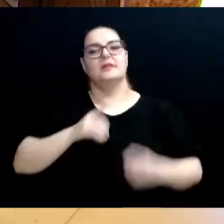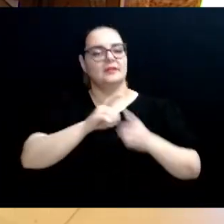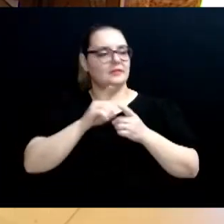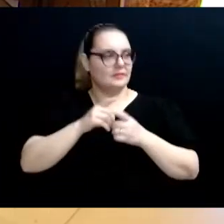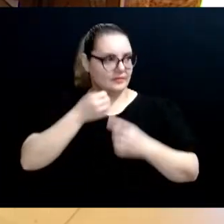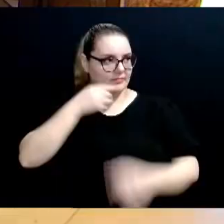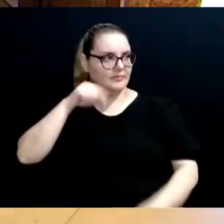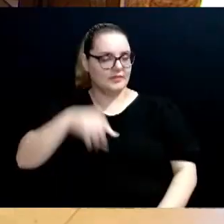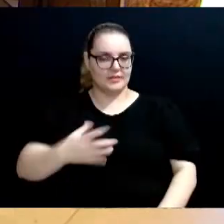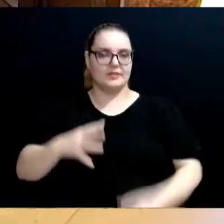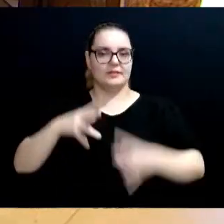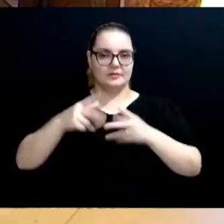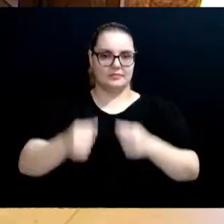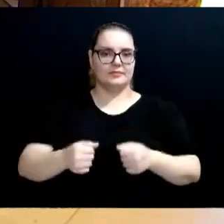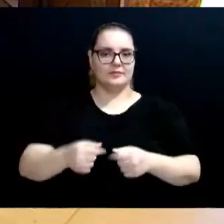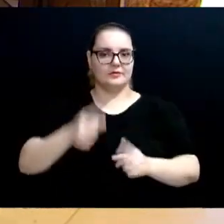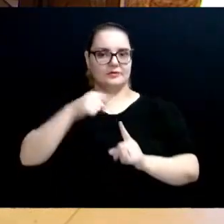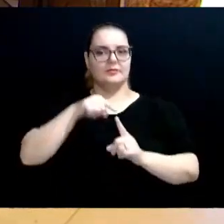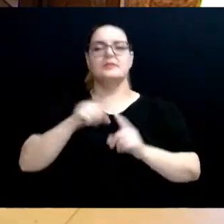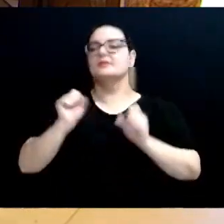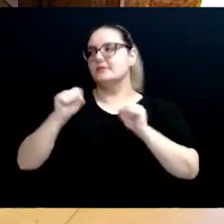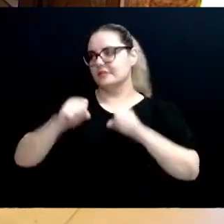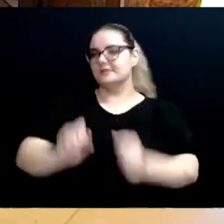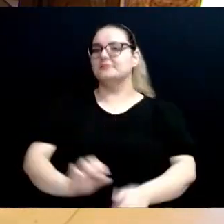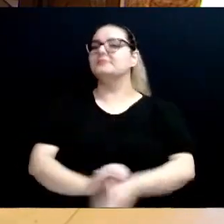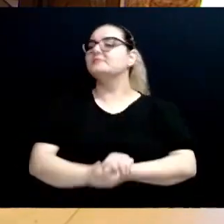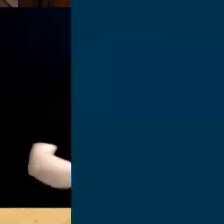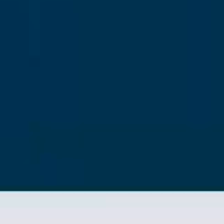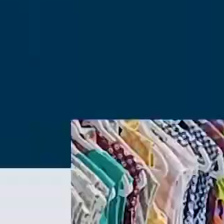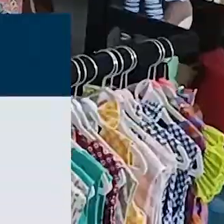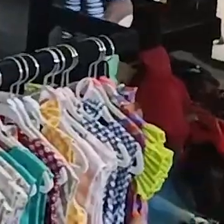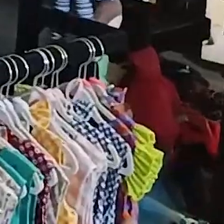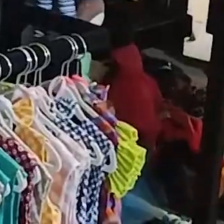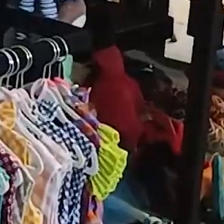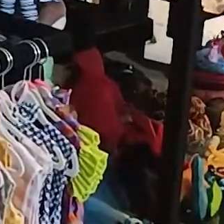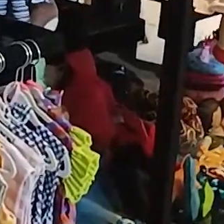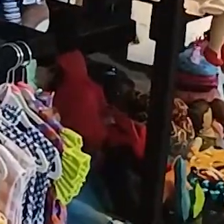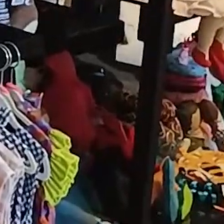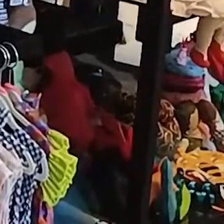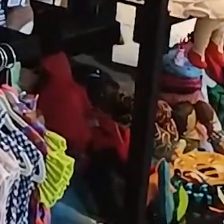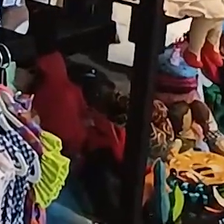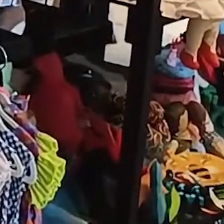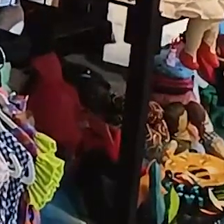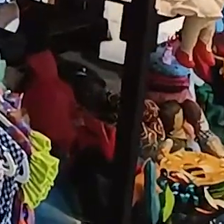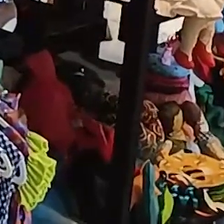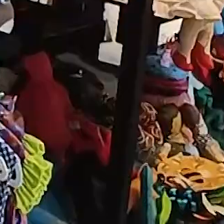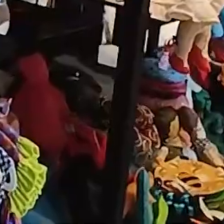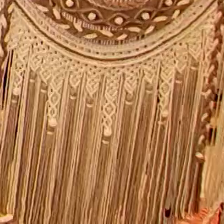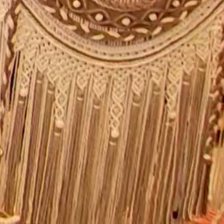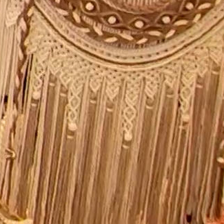né? Então atende muito bem Para mim aquilo atende que você ao almeja. que eu preciso.